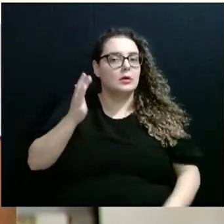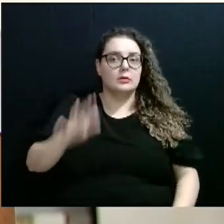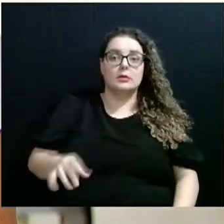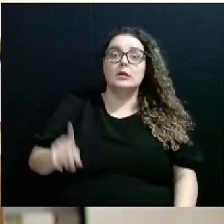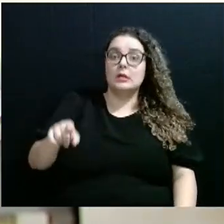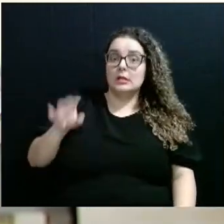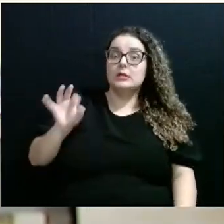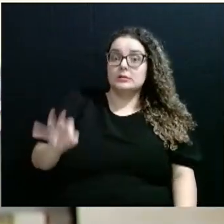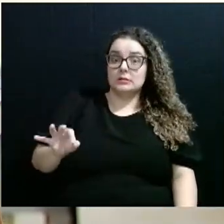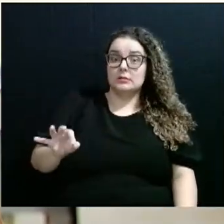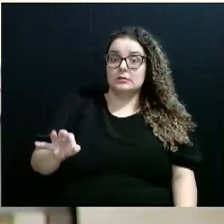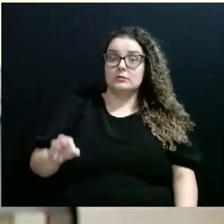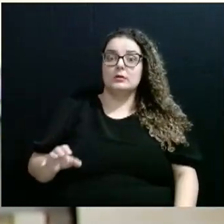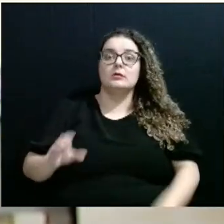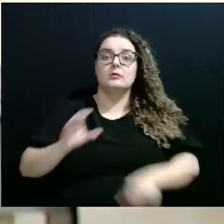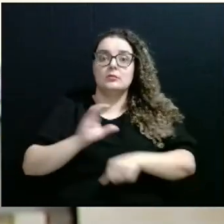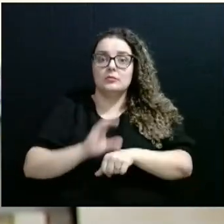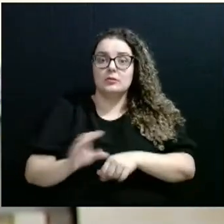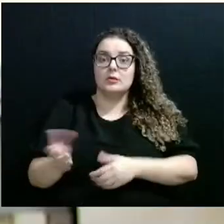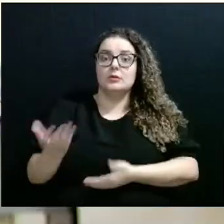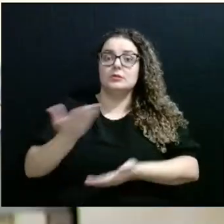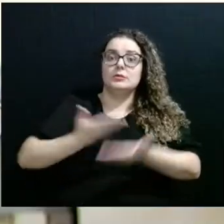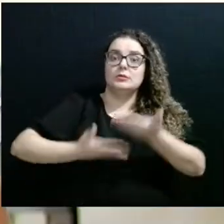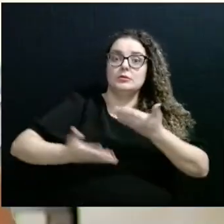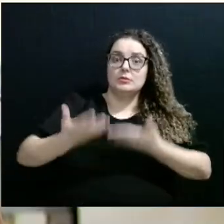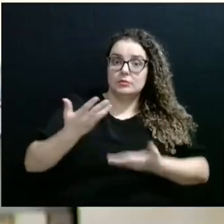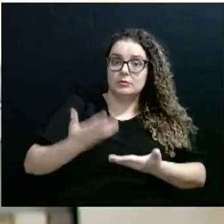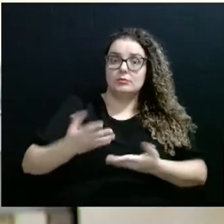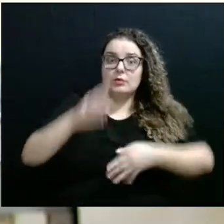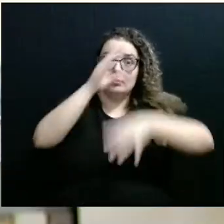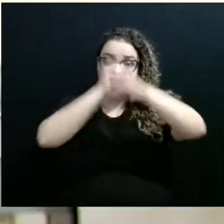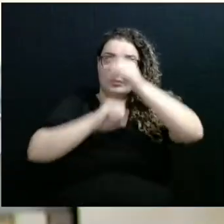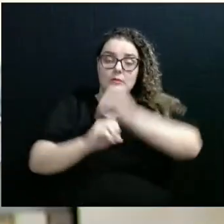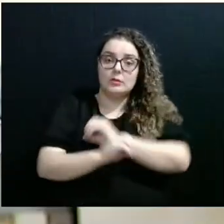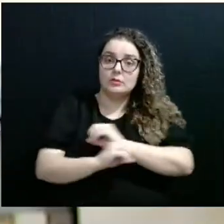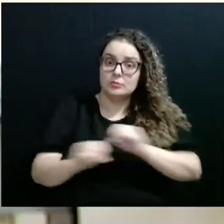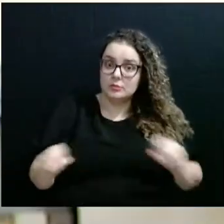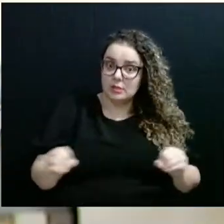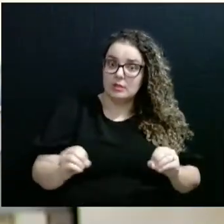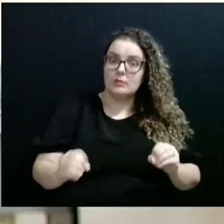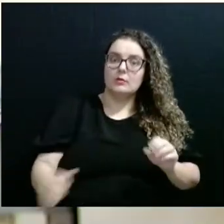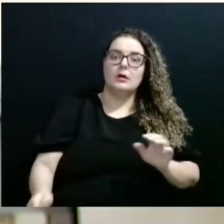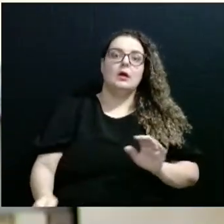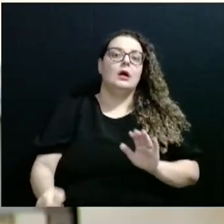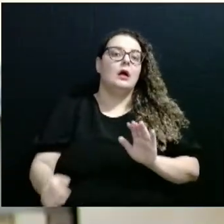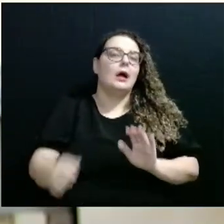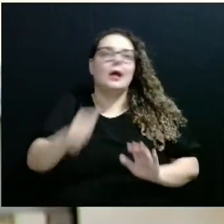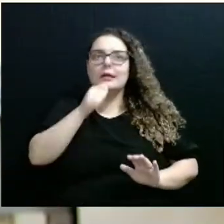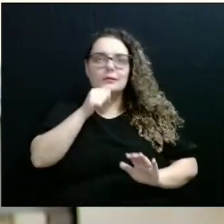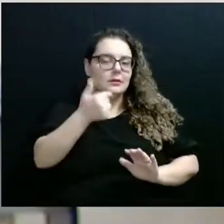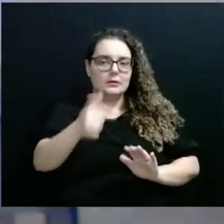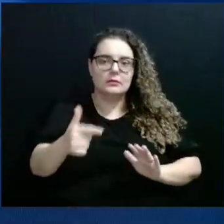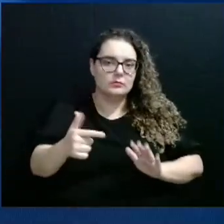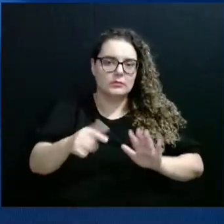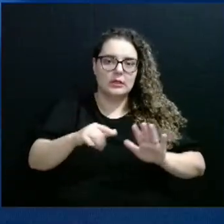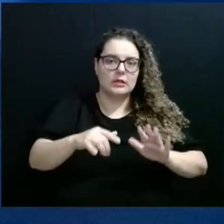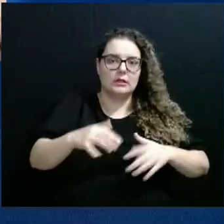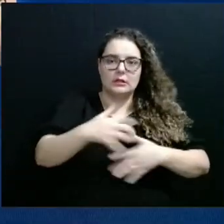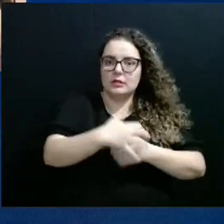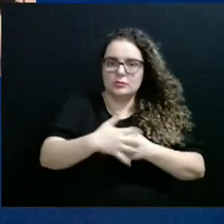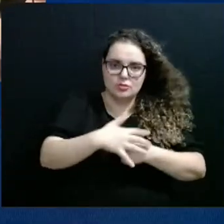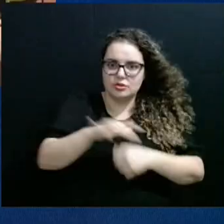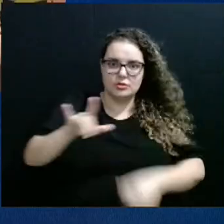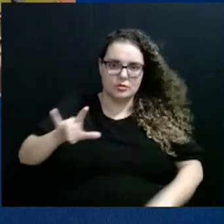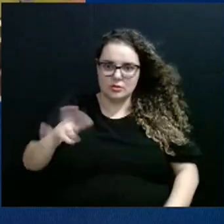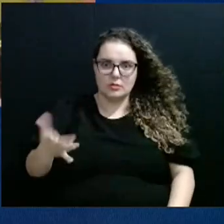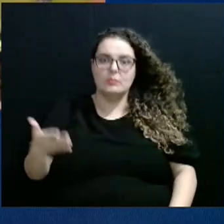curso bem interativo, elas vão aprender do zero, mesmo as que ainda não têm Instagram, podem participar, porque elas vão estar fazendo